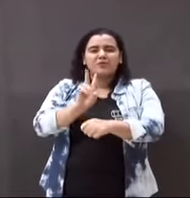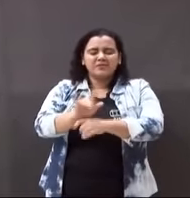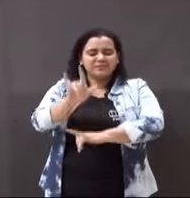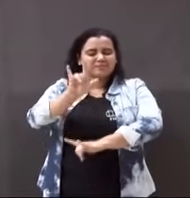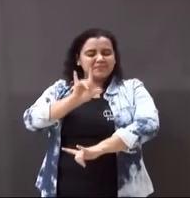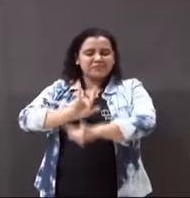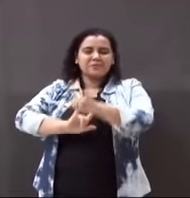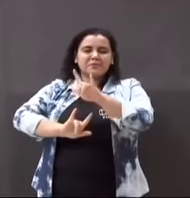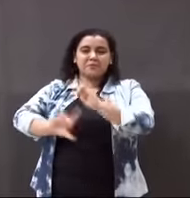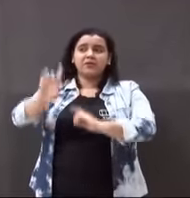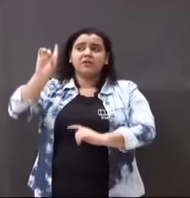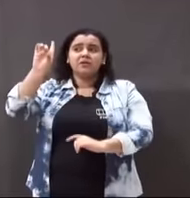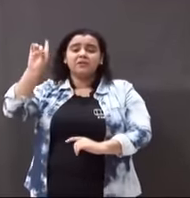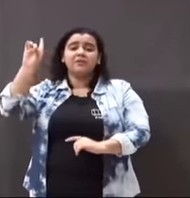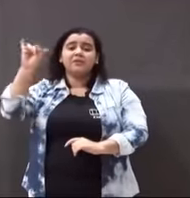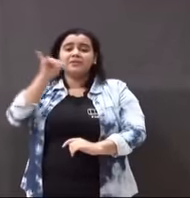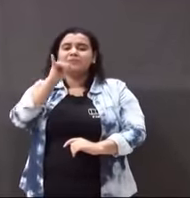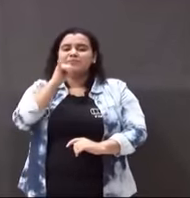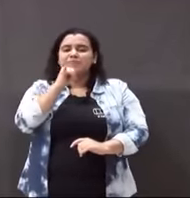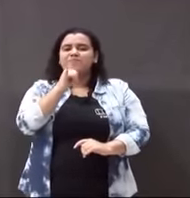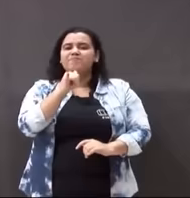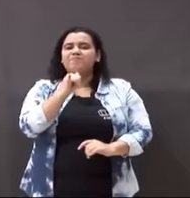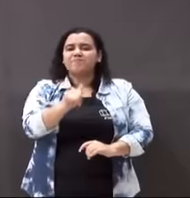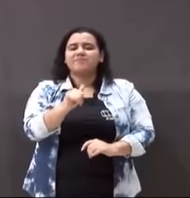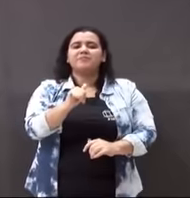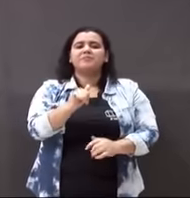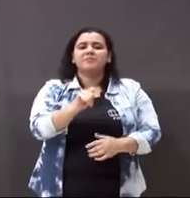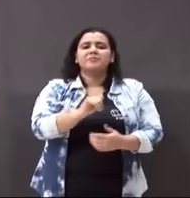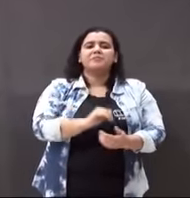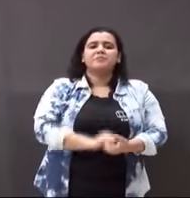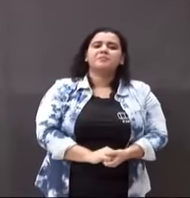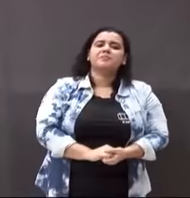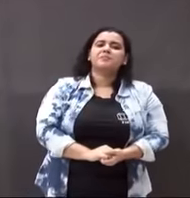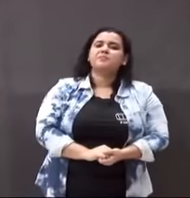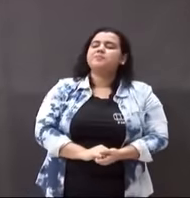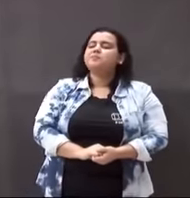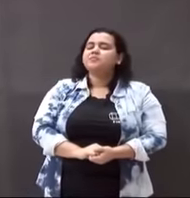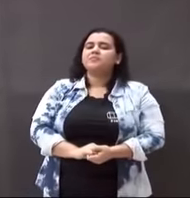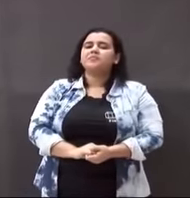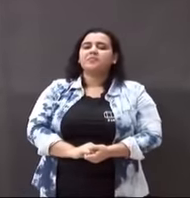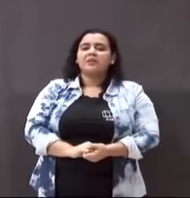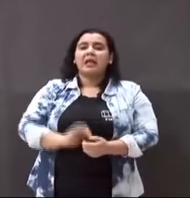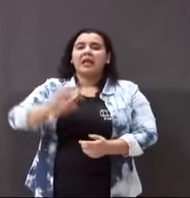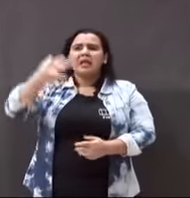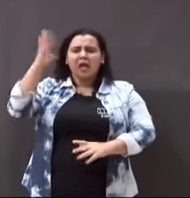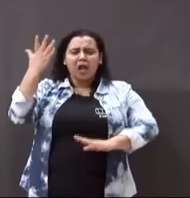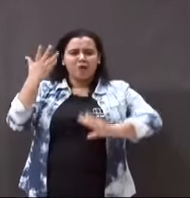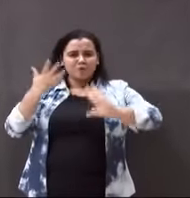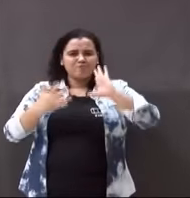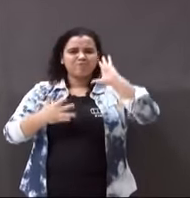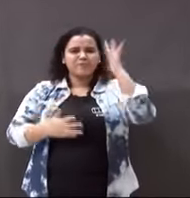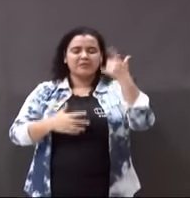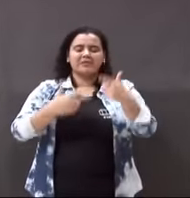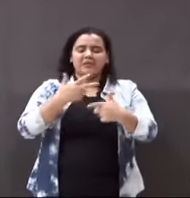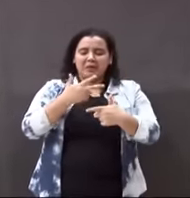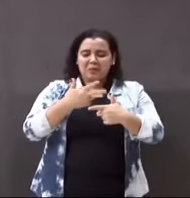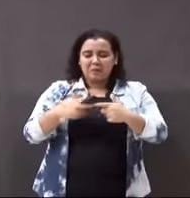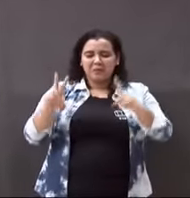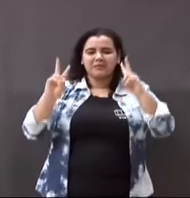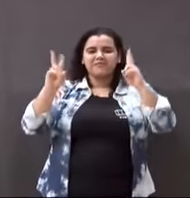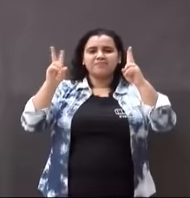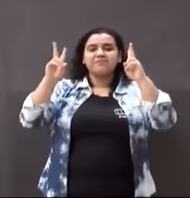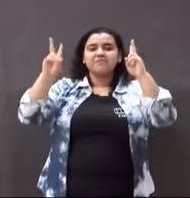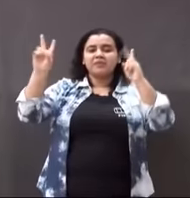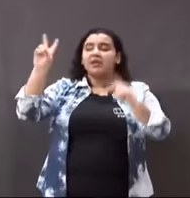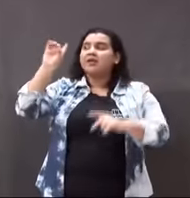Deus mandou você. Que vai acontecer? Deus mandou te